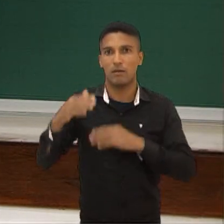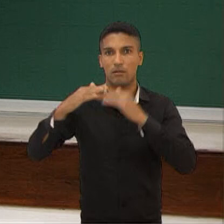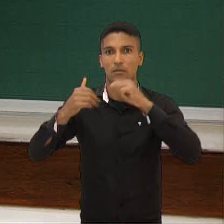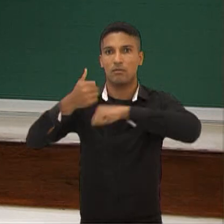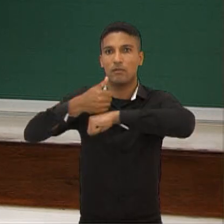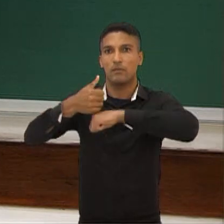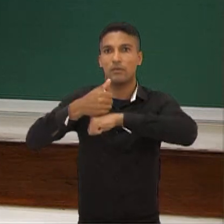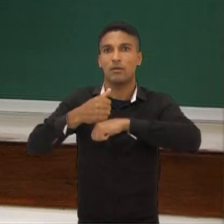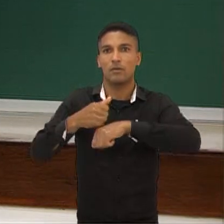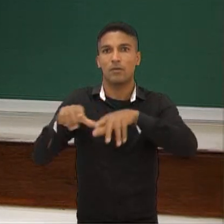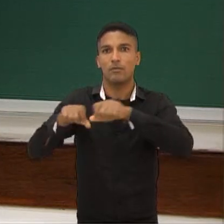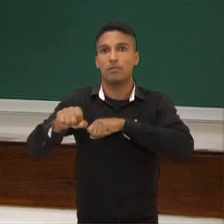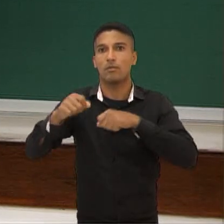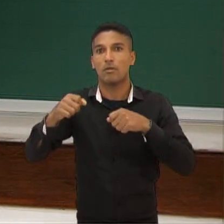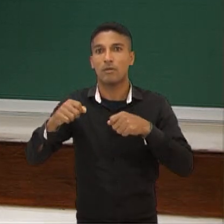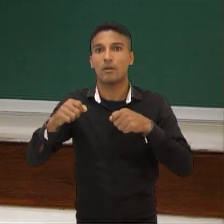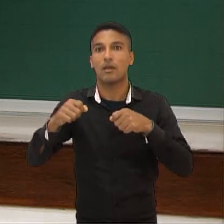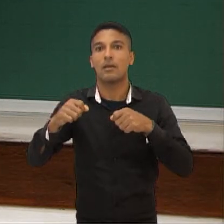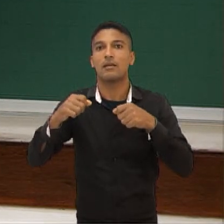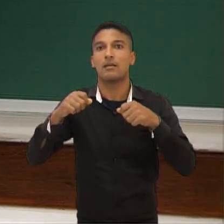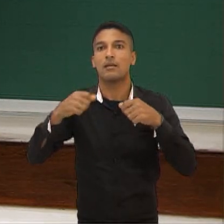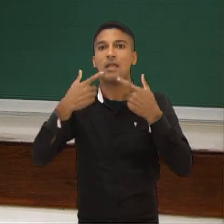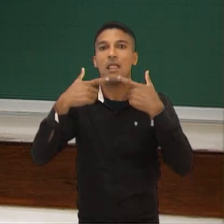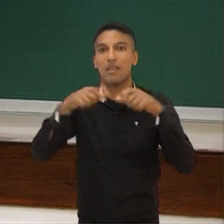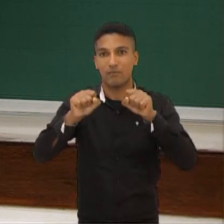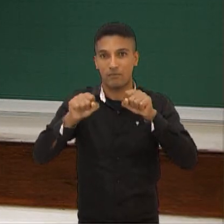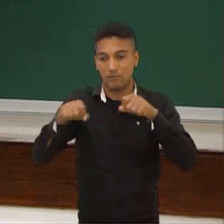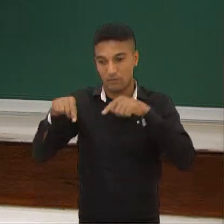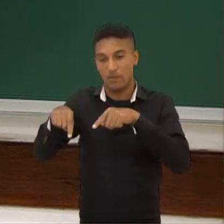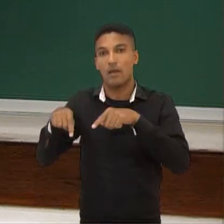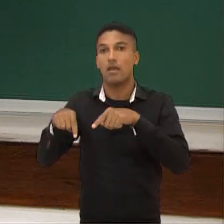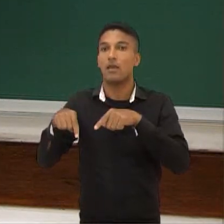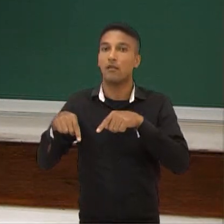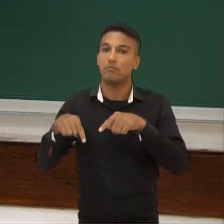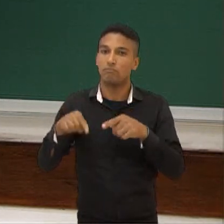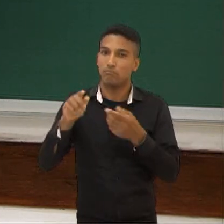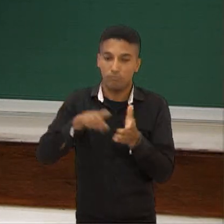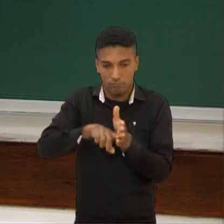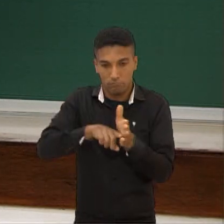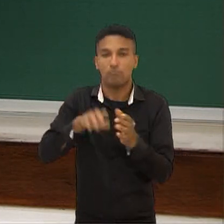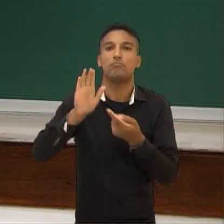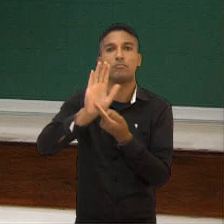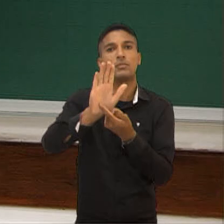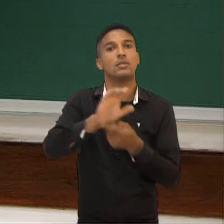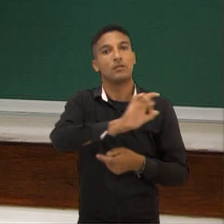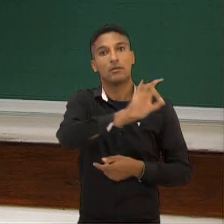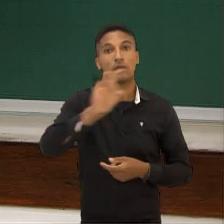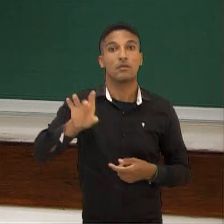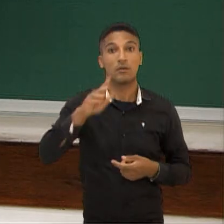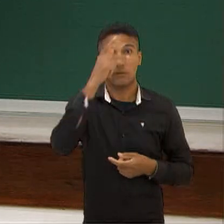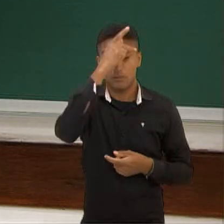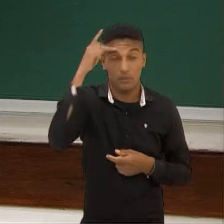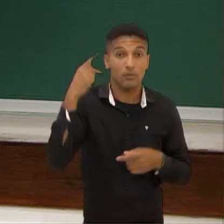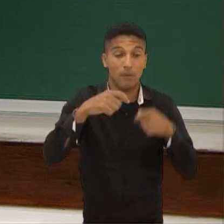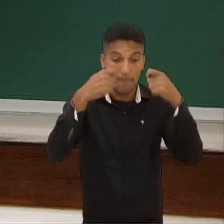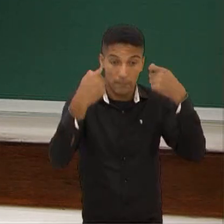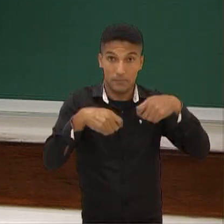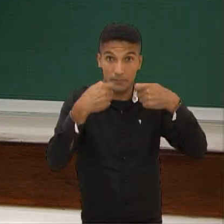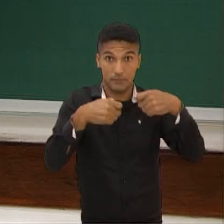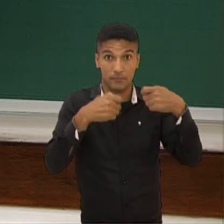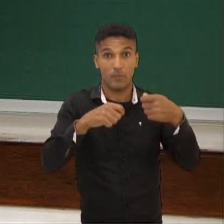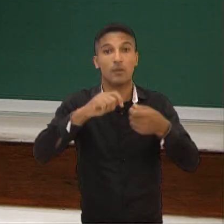pessoa, de que cada pessoa tem de falar o seu idioma nativo, né? Ainda faz falta mais a difusão